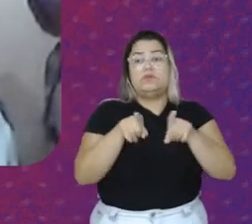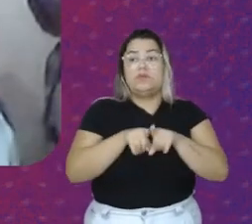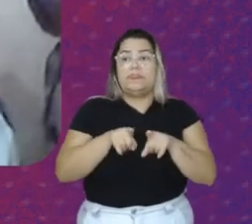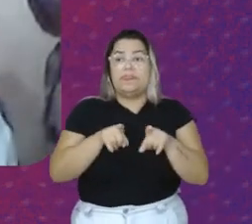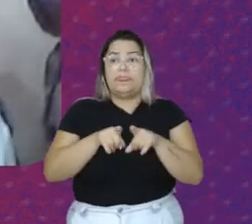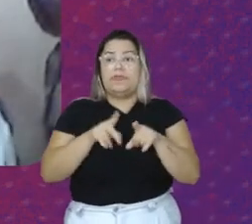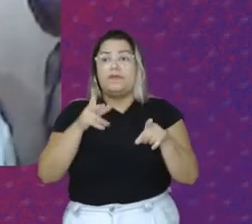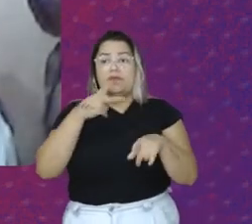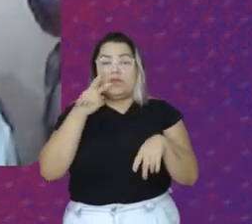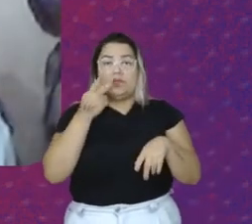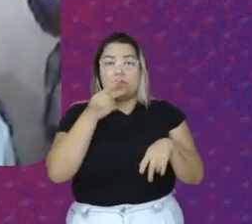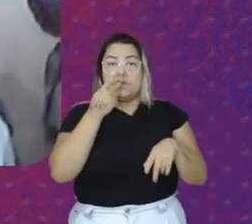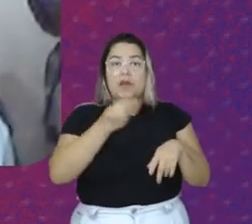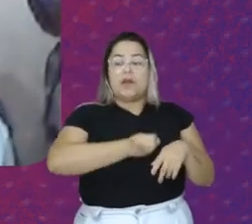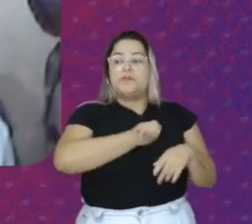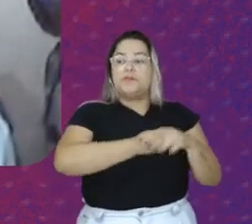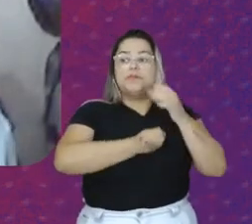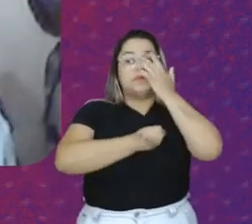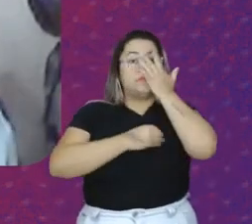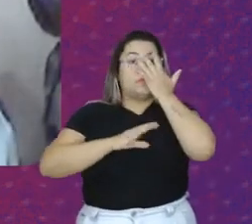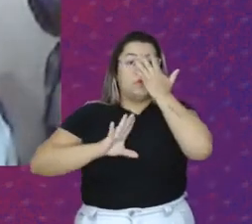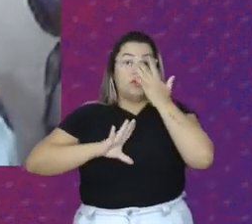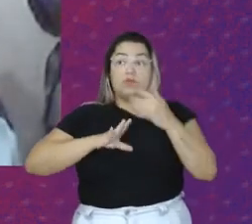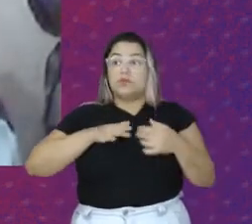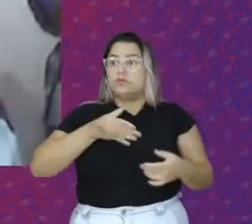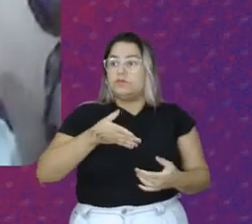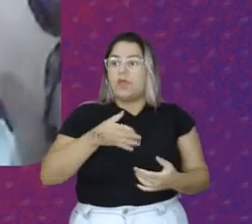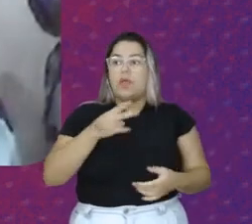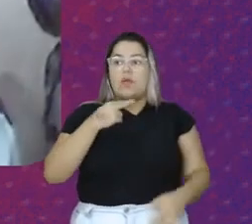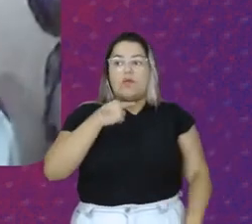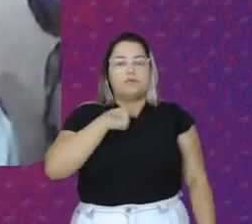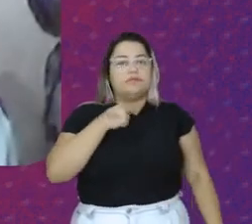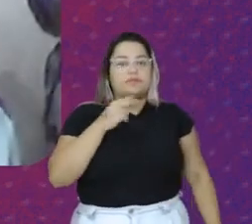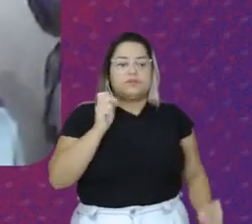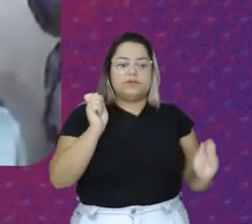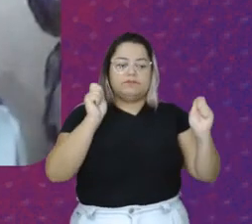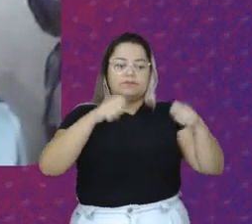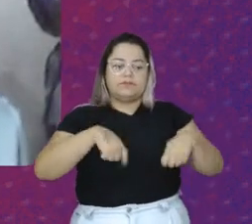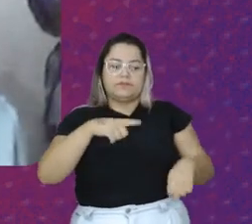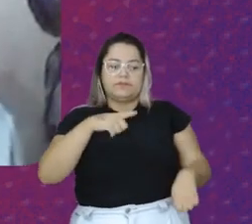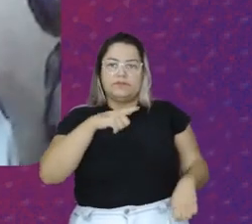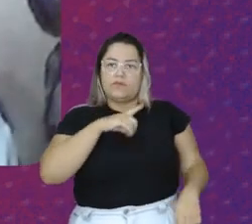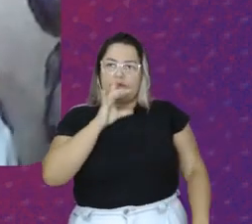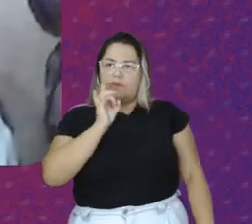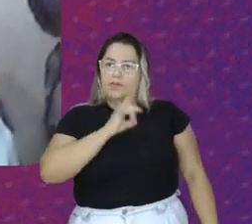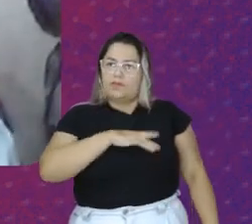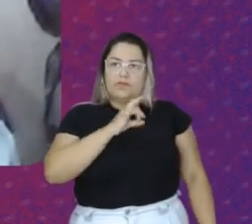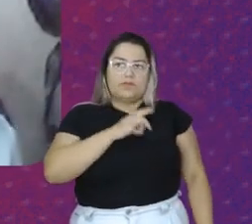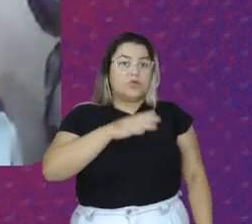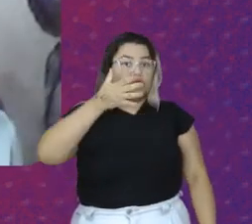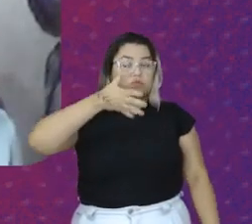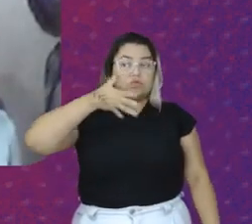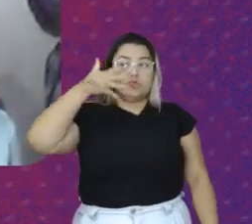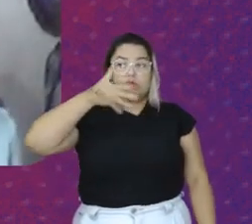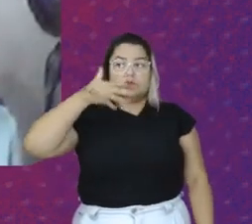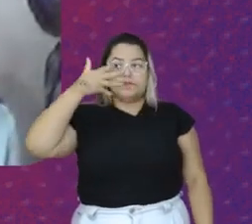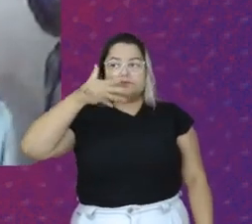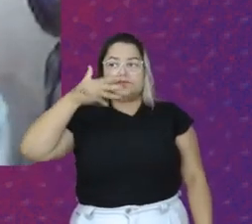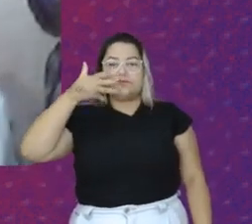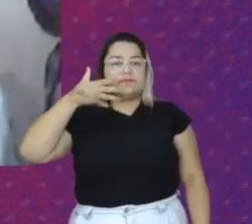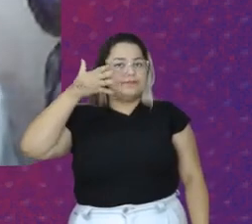eu chamo de uma participação corajosa. A gente não precisa ter medo, não tenha medo dos grandes discursos, né,